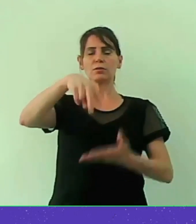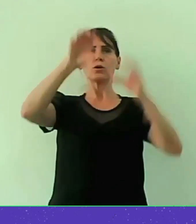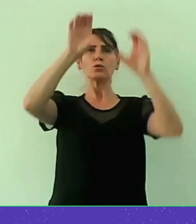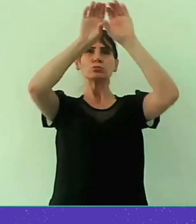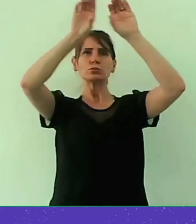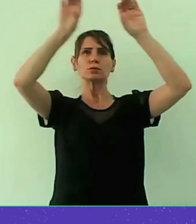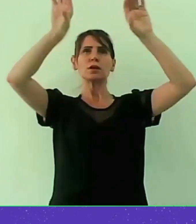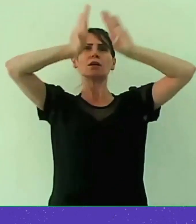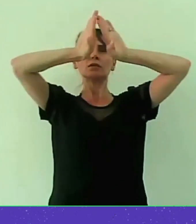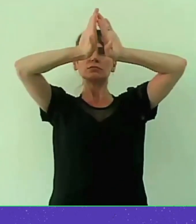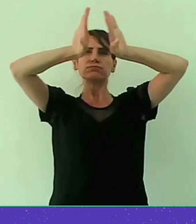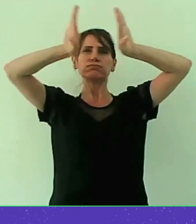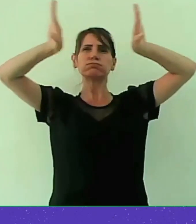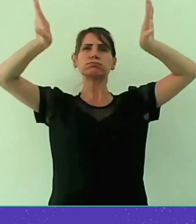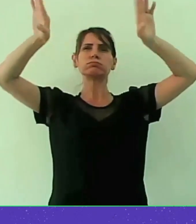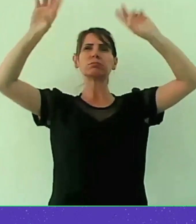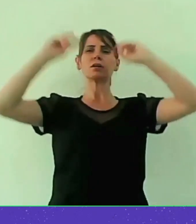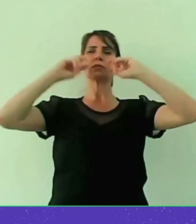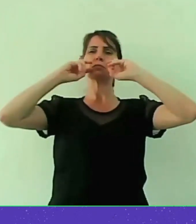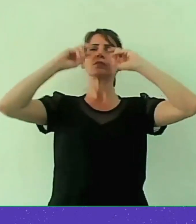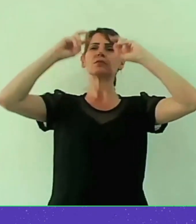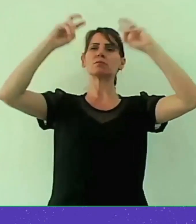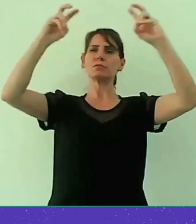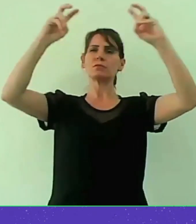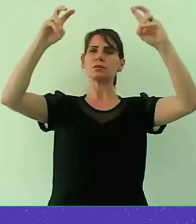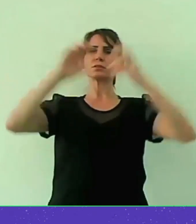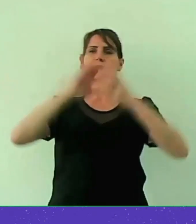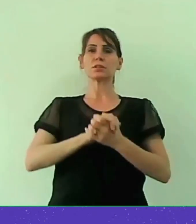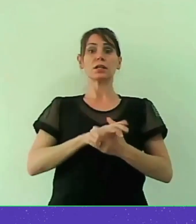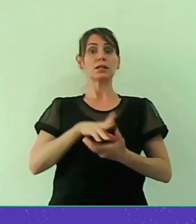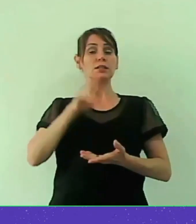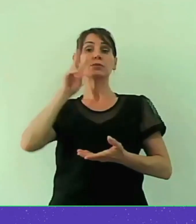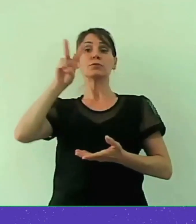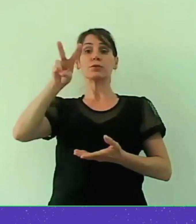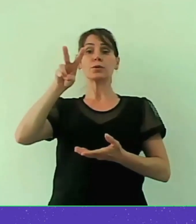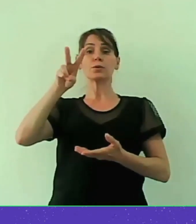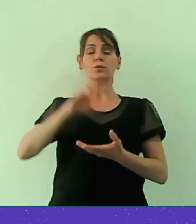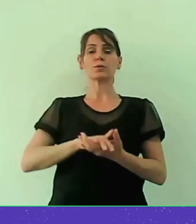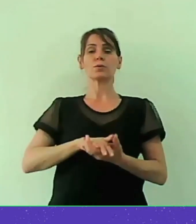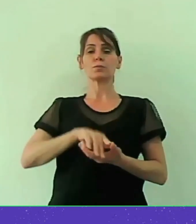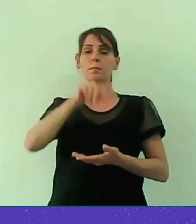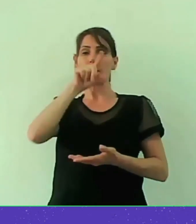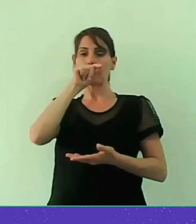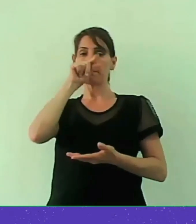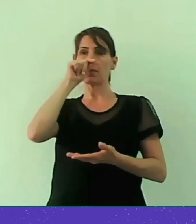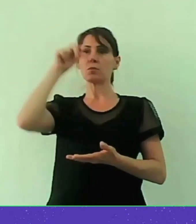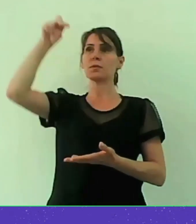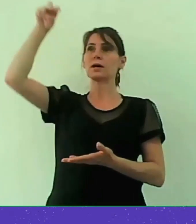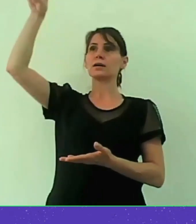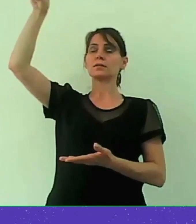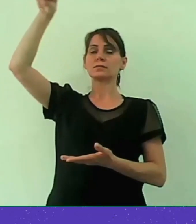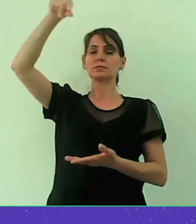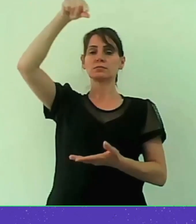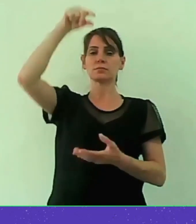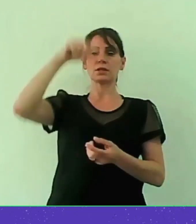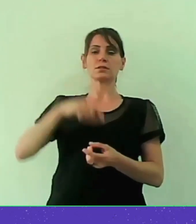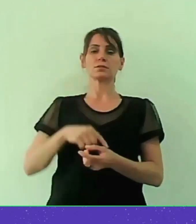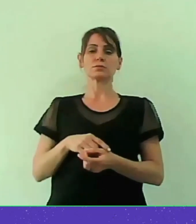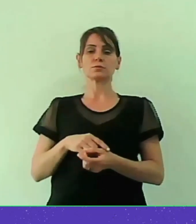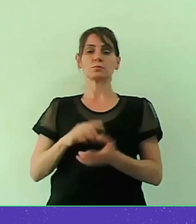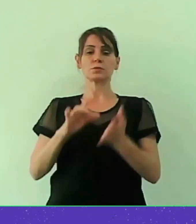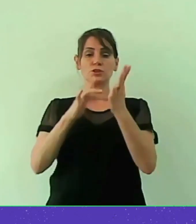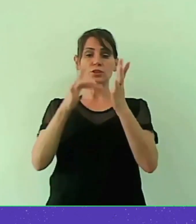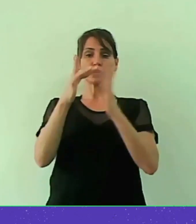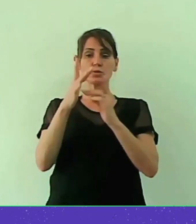uma voz que dizia, ele viu uma pomba, ele viu o Espírito descendo como uma pomba sobre Jesus, e uma voz que dizia do